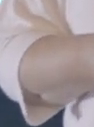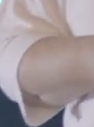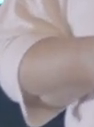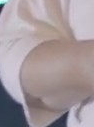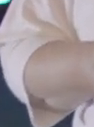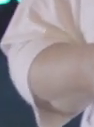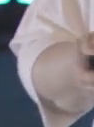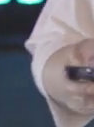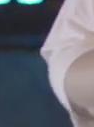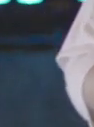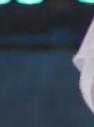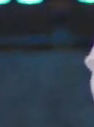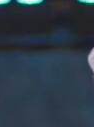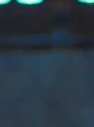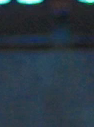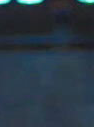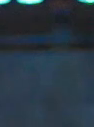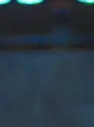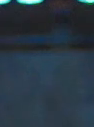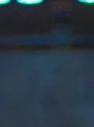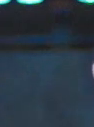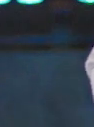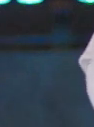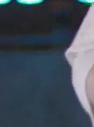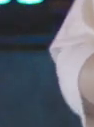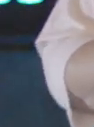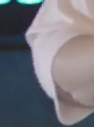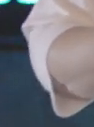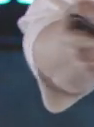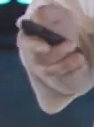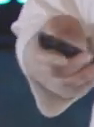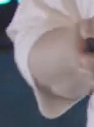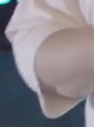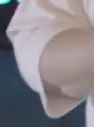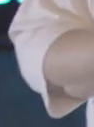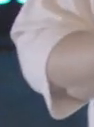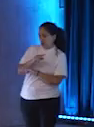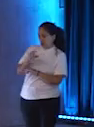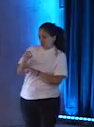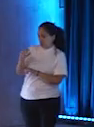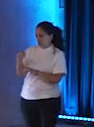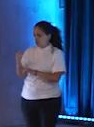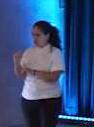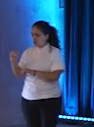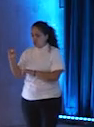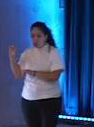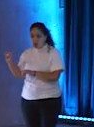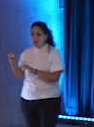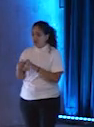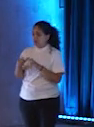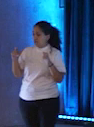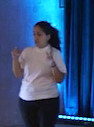Nos primeiros séculos da colonização, eu estou dizendo aqui entre 1500 a 1800, para a maior parte